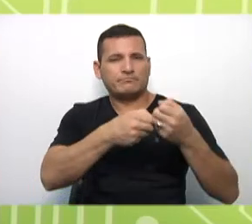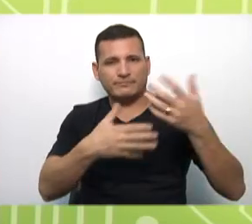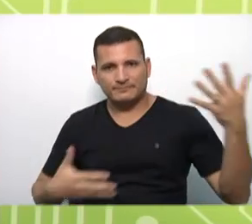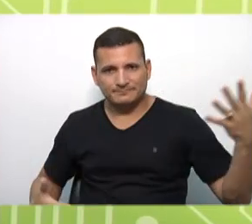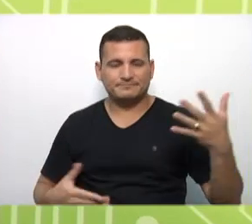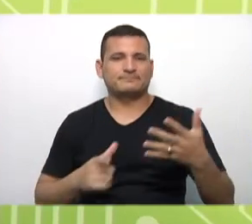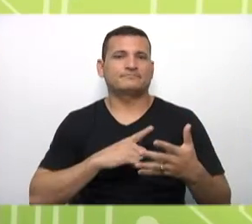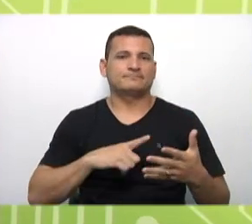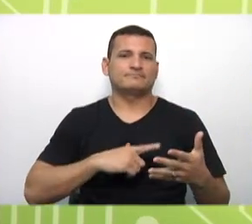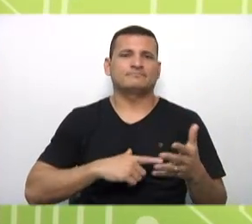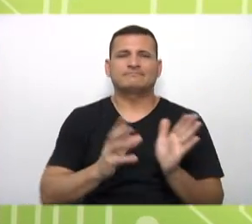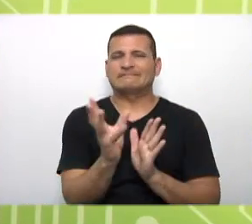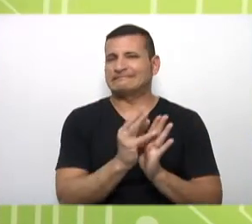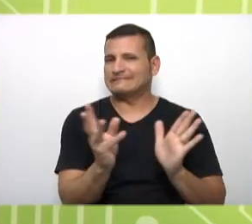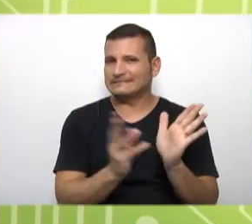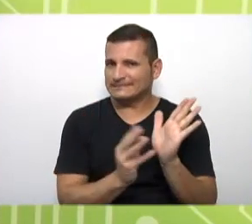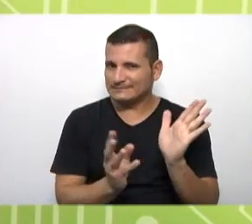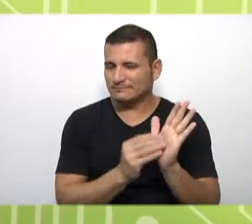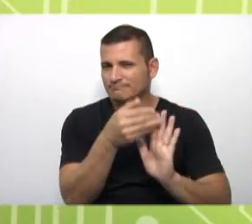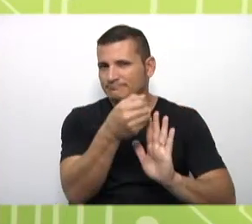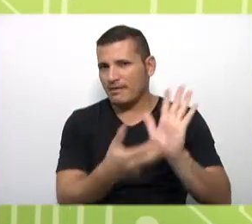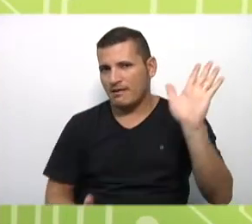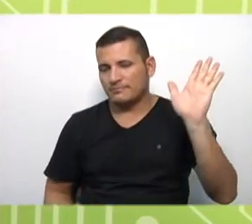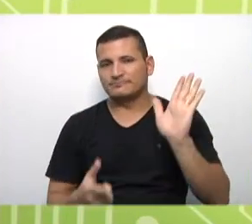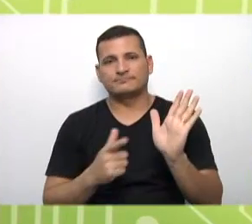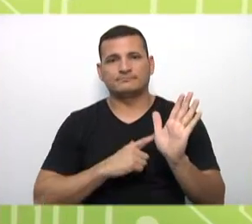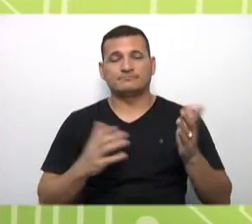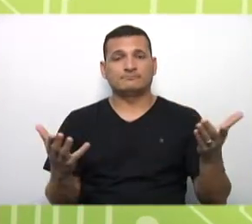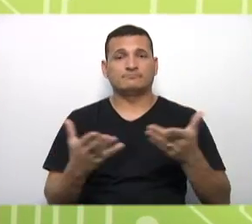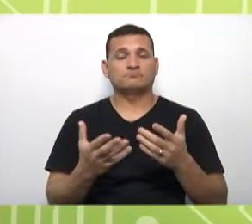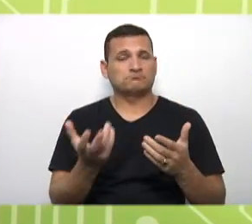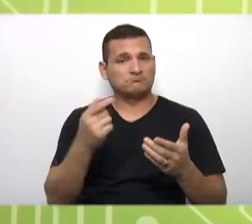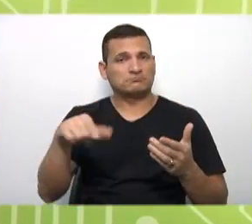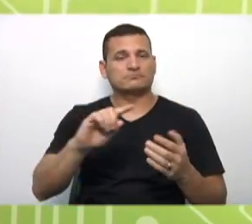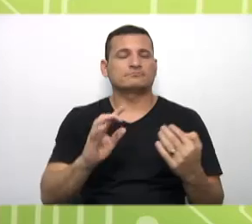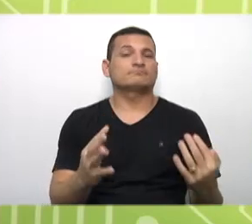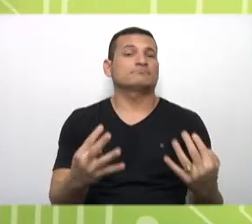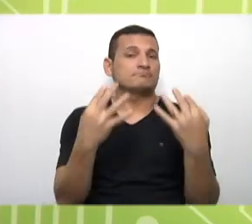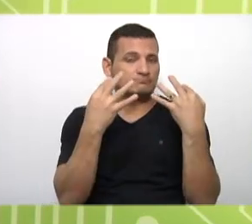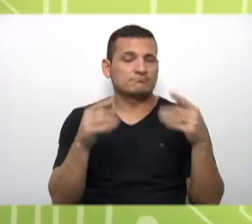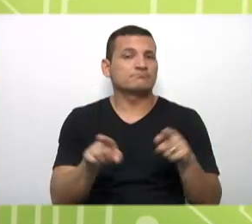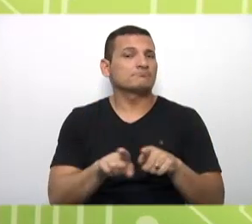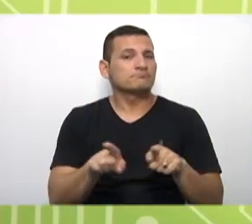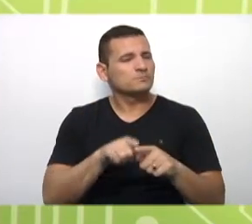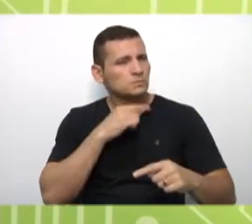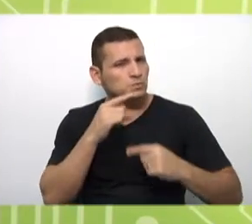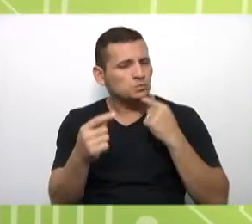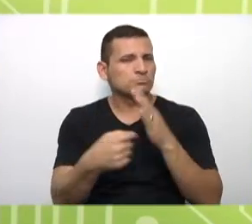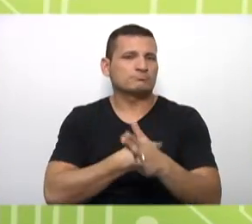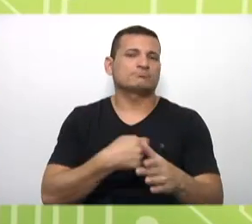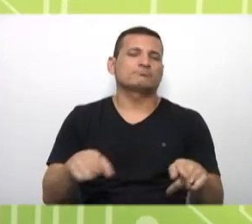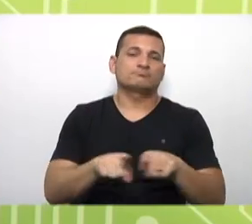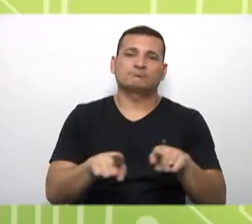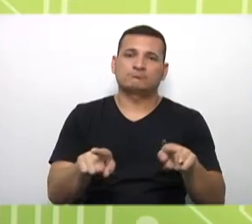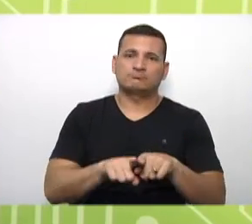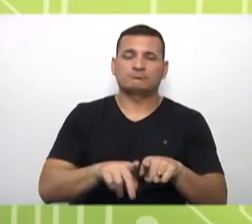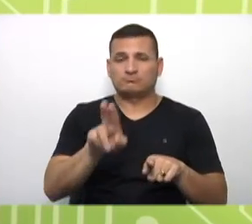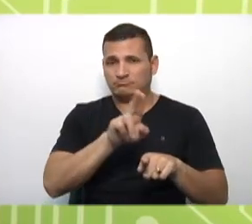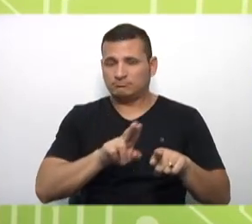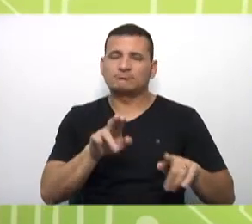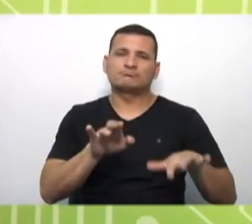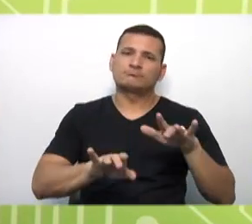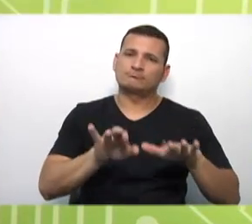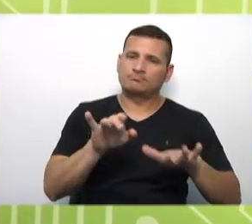com bastante conteúdos e quero contar com a atenção de vocês e com a participação também, através,